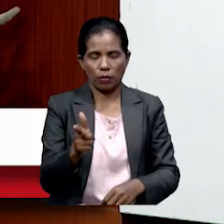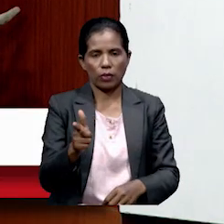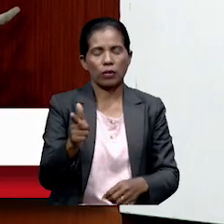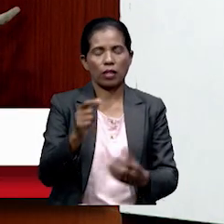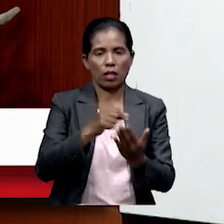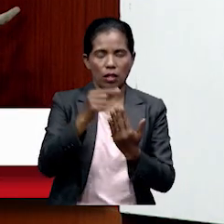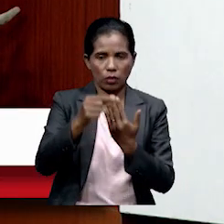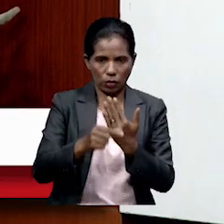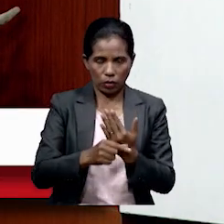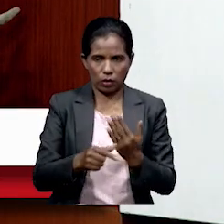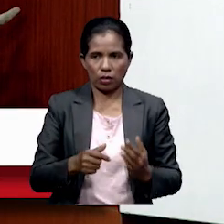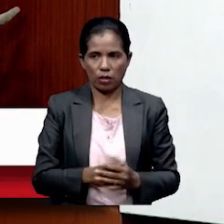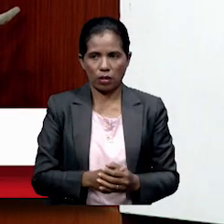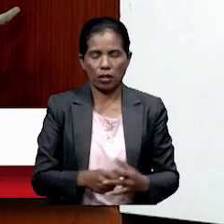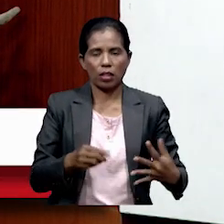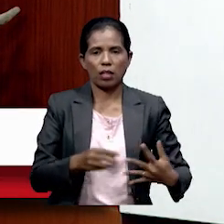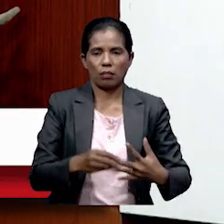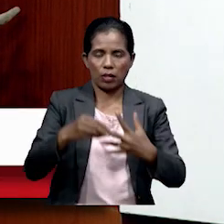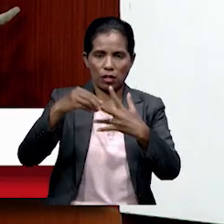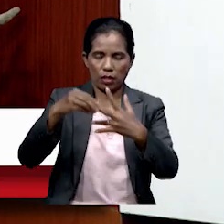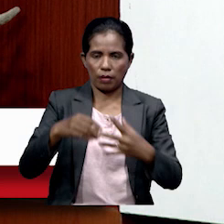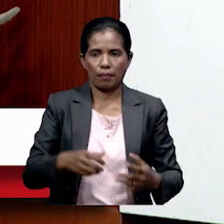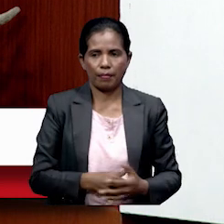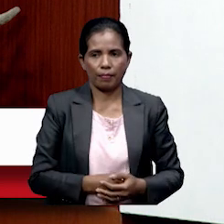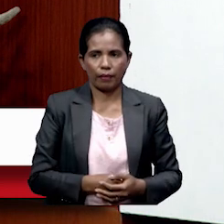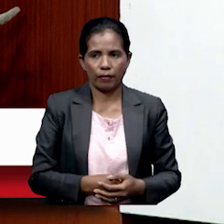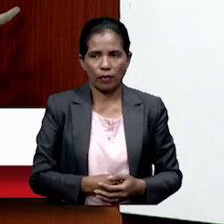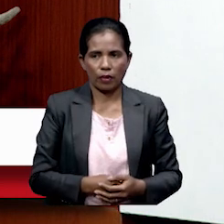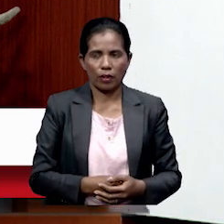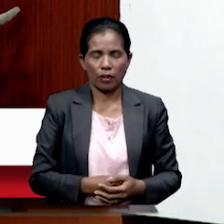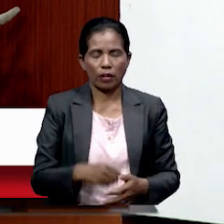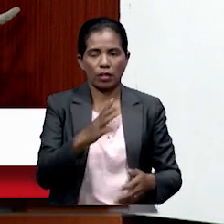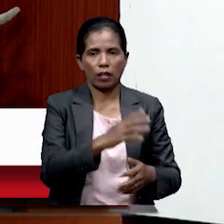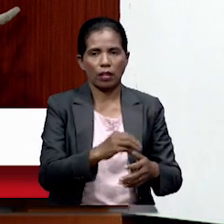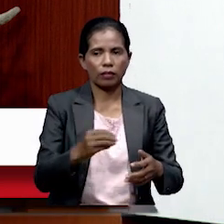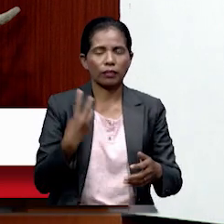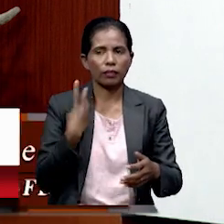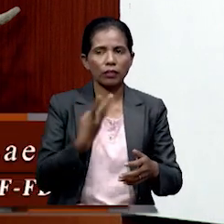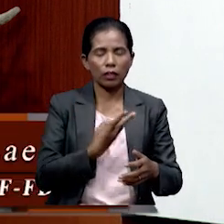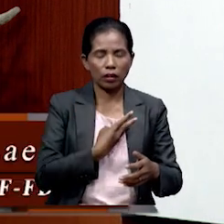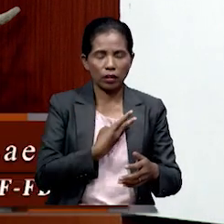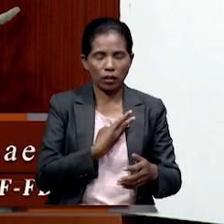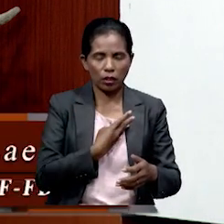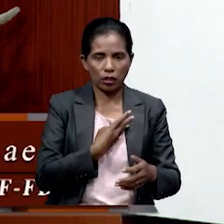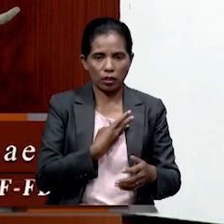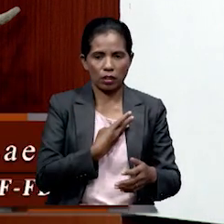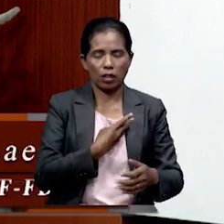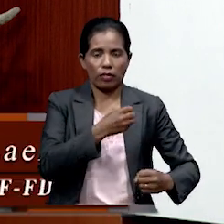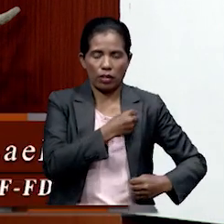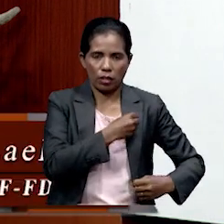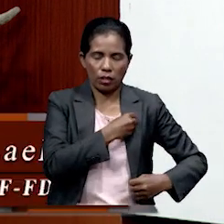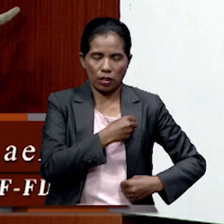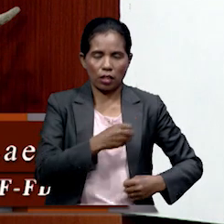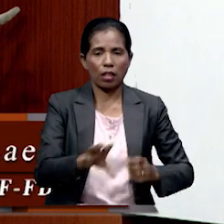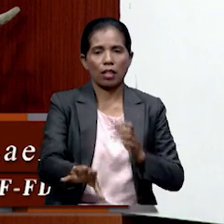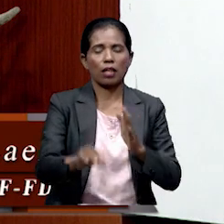né? Né especial liu. Sim. Especial liu do nebe falintil sira, é tão privilégio ida.